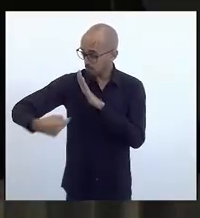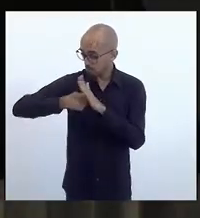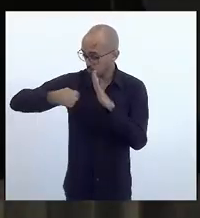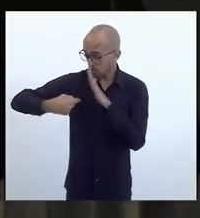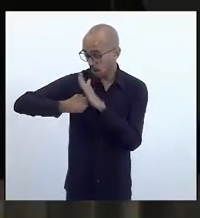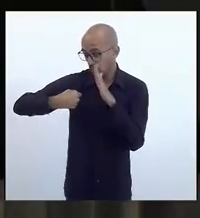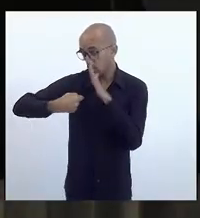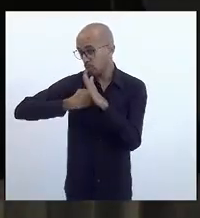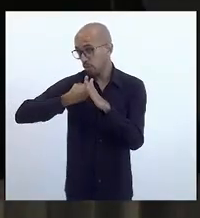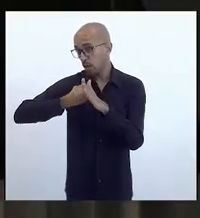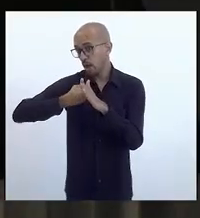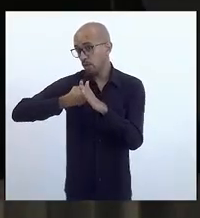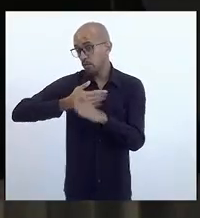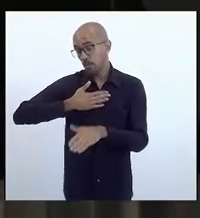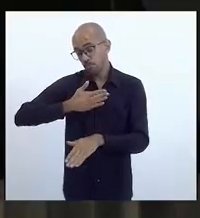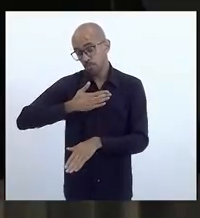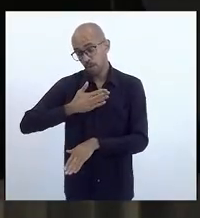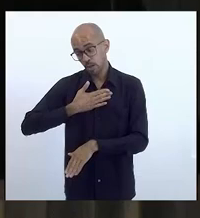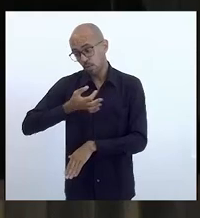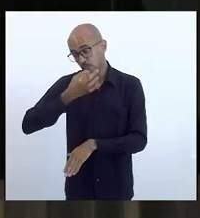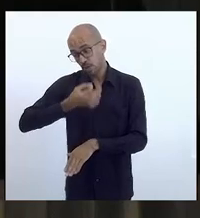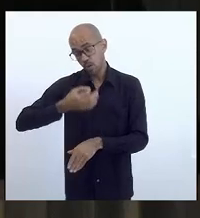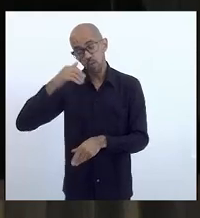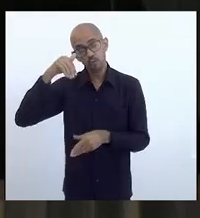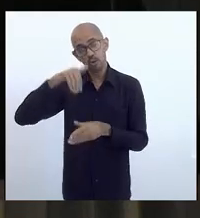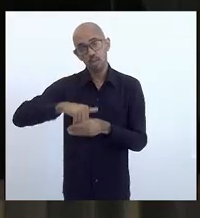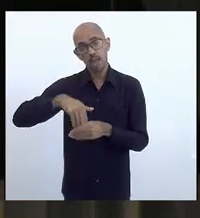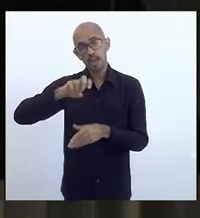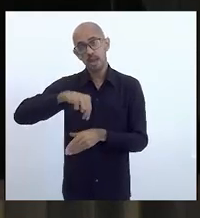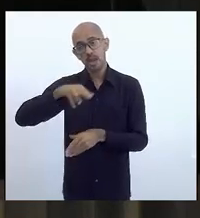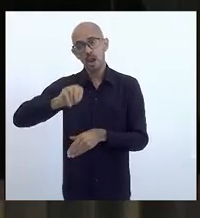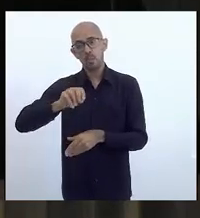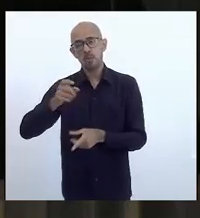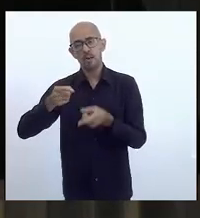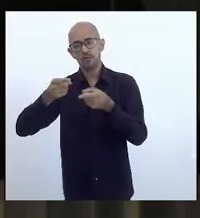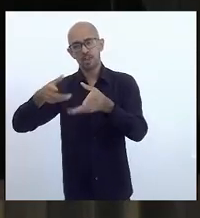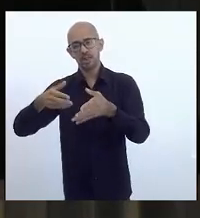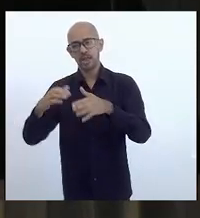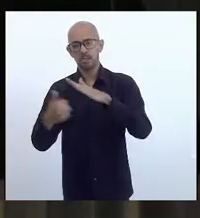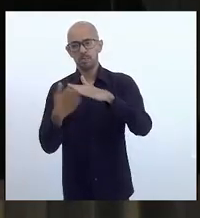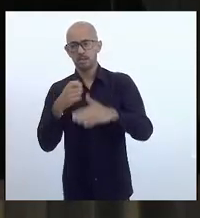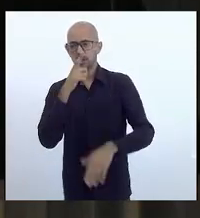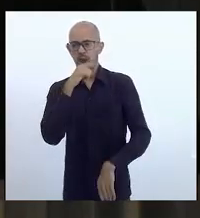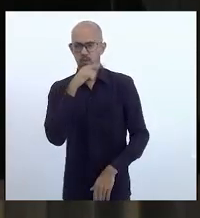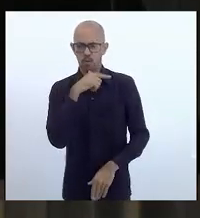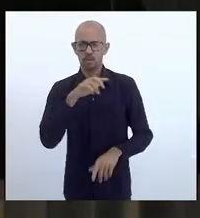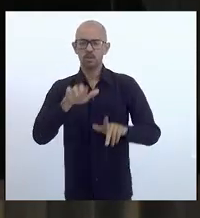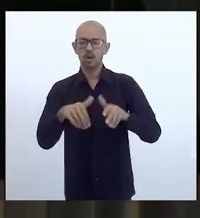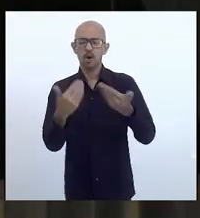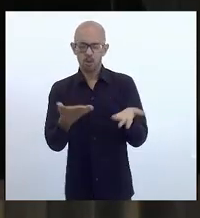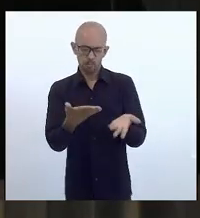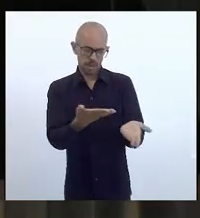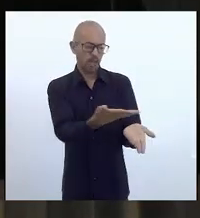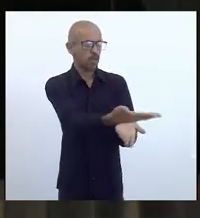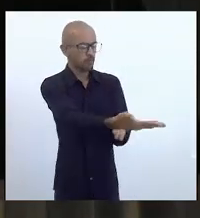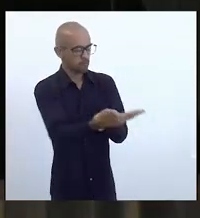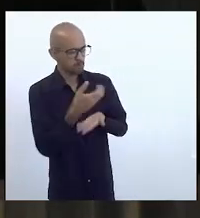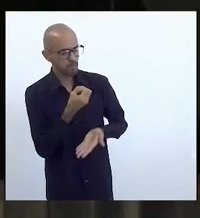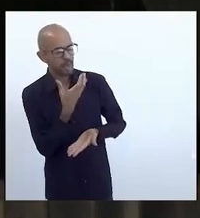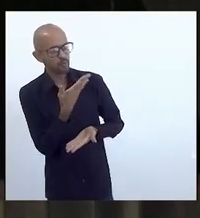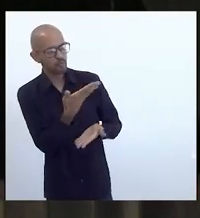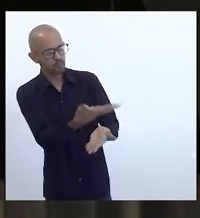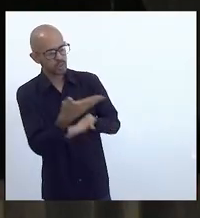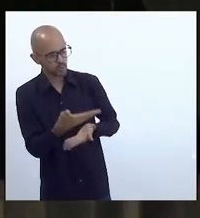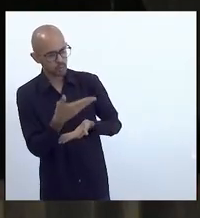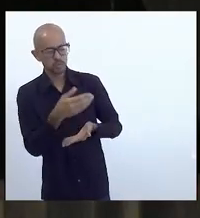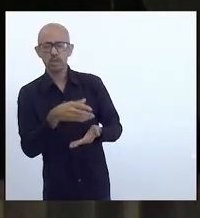sobre o meu entendimento, votei não à venda da SEDAI. Então, sejam muito bem-vindos a esta casa e permaneçam,